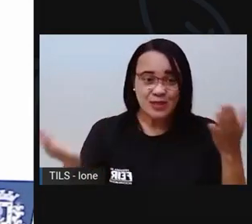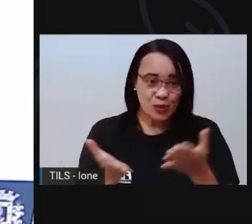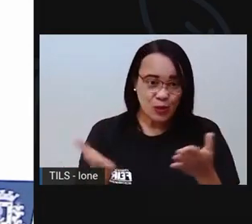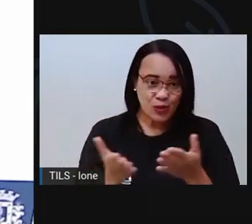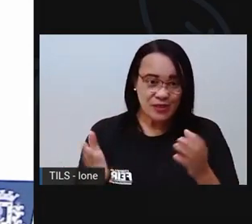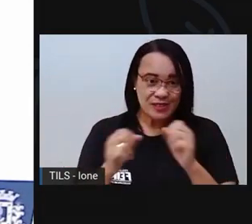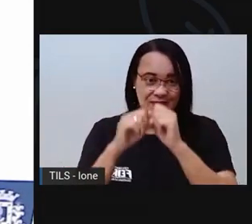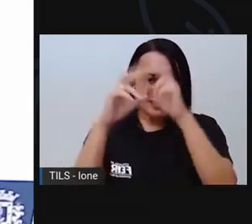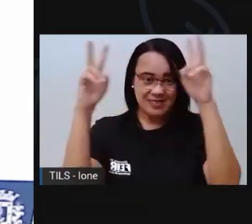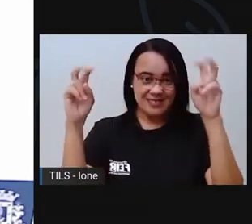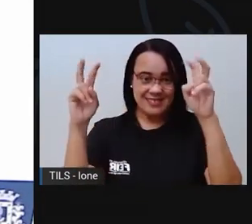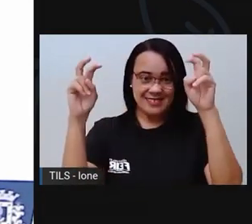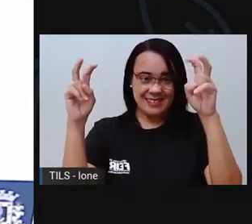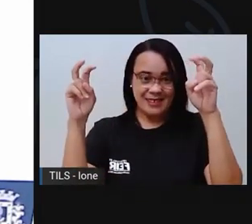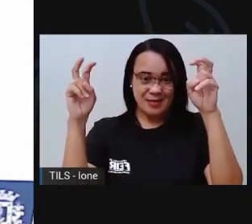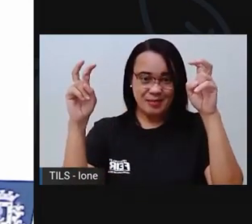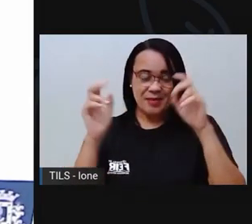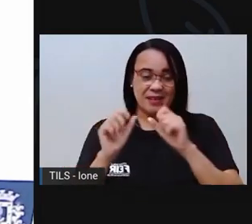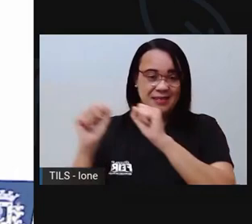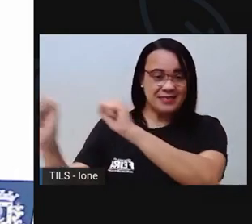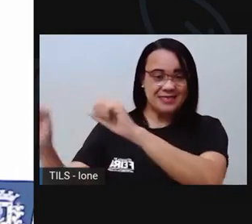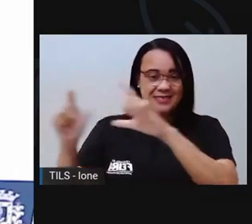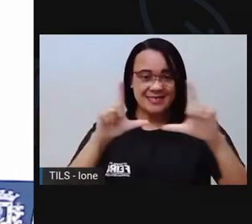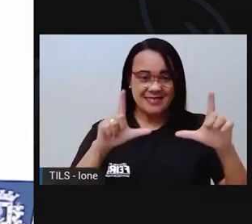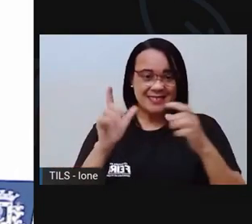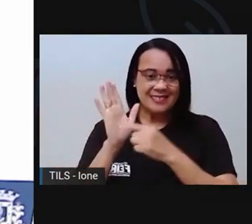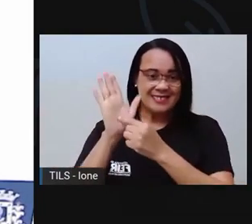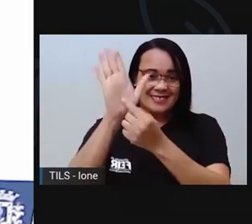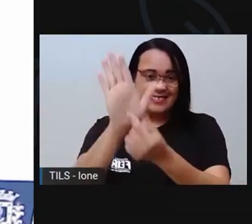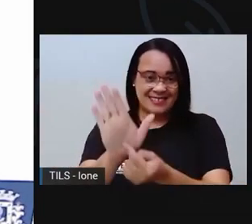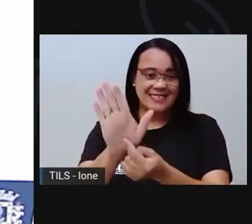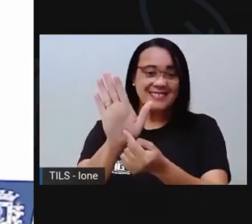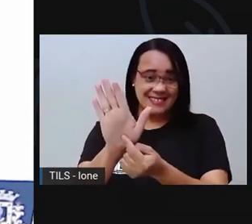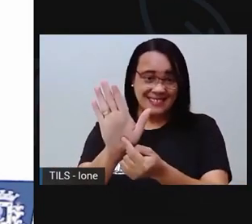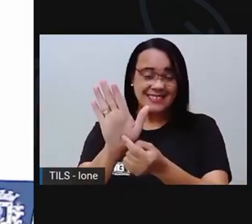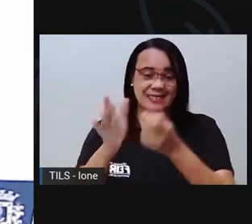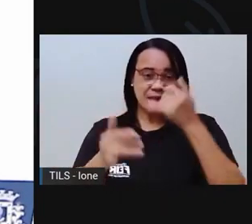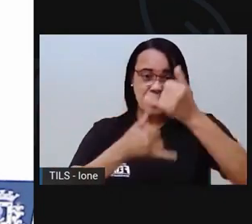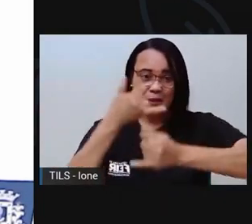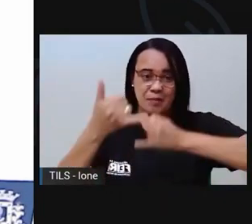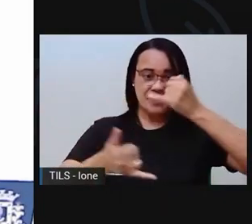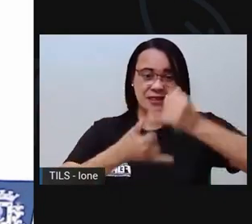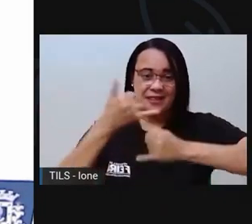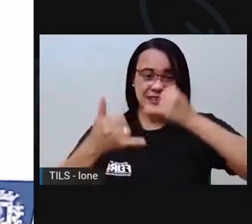ó. Deixa para colocar aqui no slide para vocês verem. É a brincadeira da